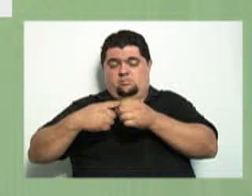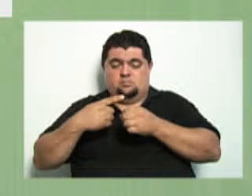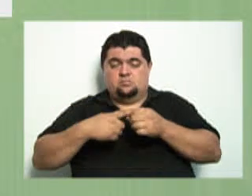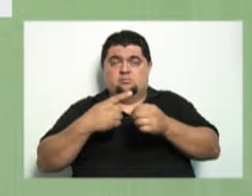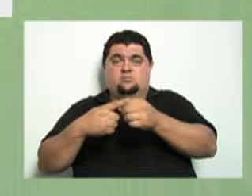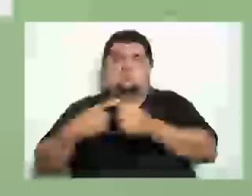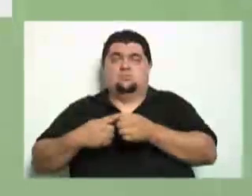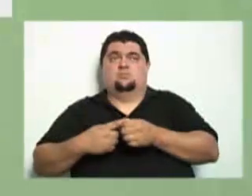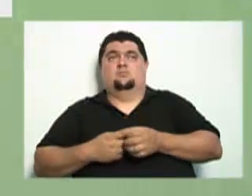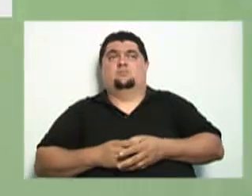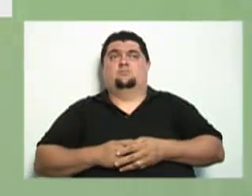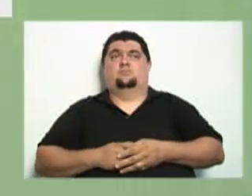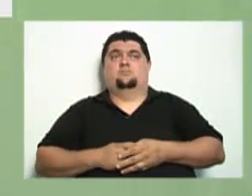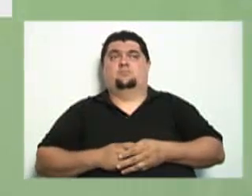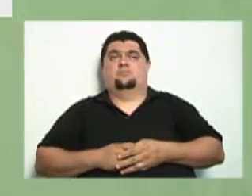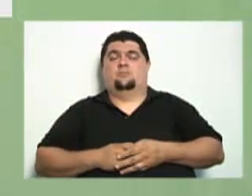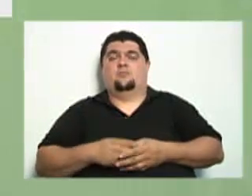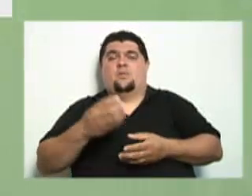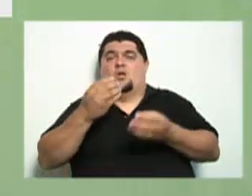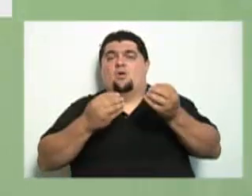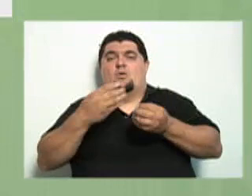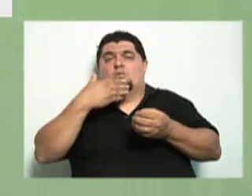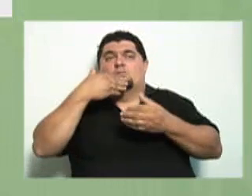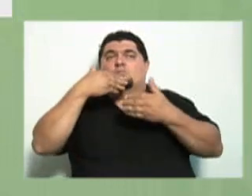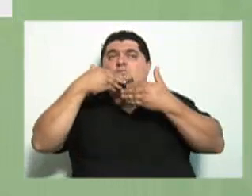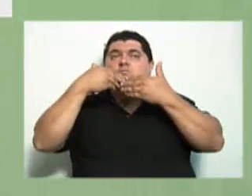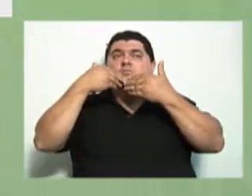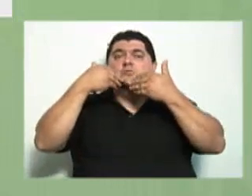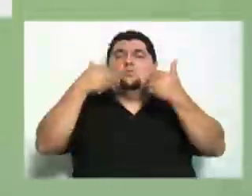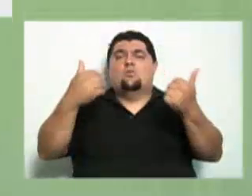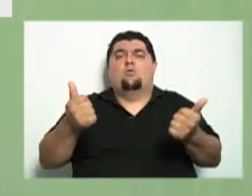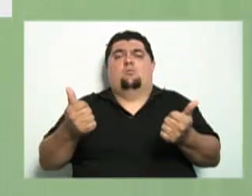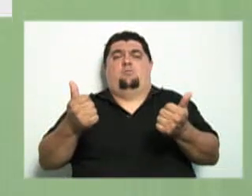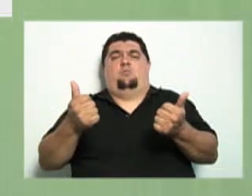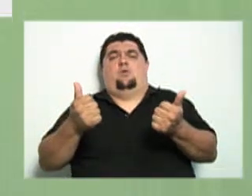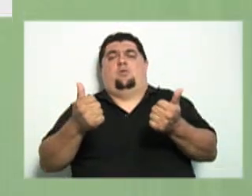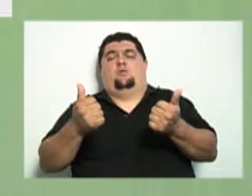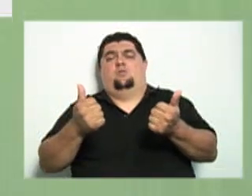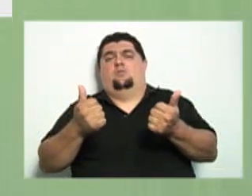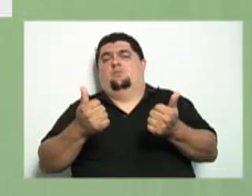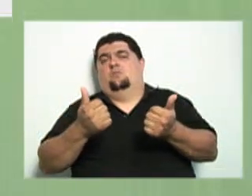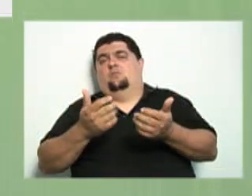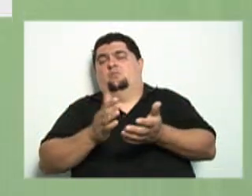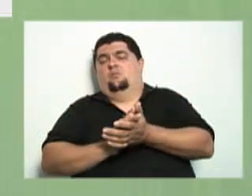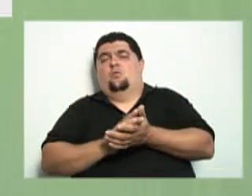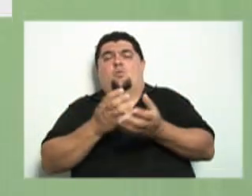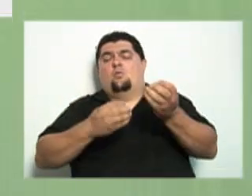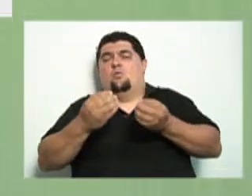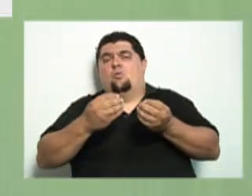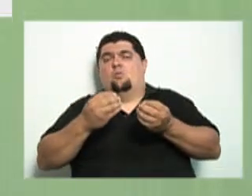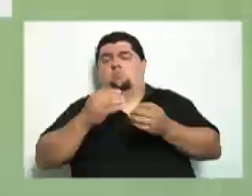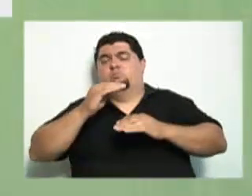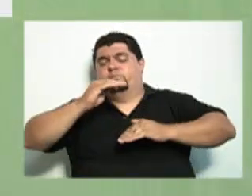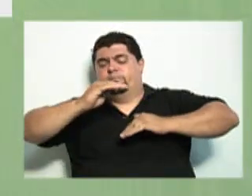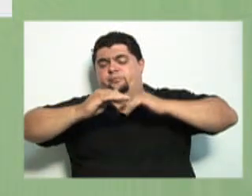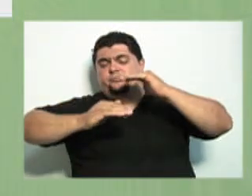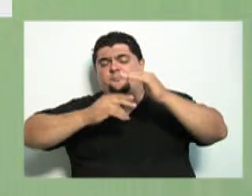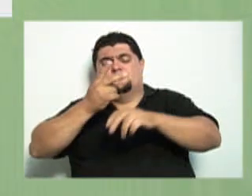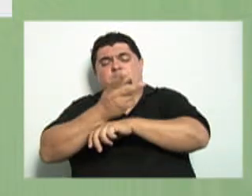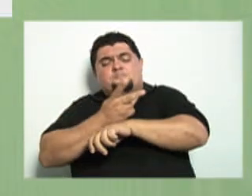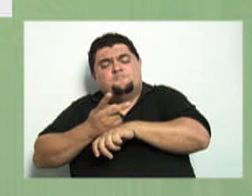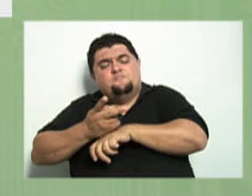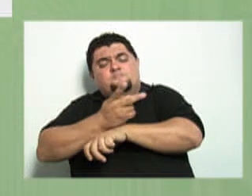Nós vimos aqui como a gente está melhorando assim, como nós estamos nessa busca de